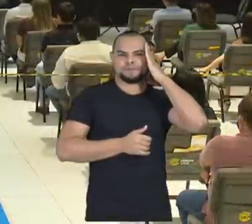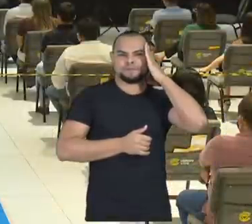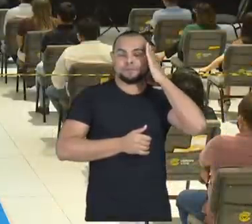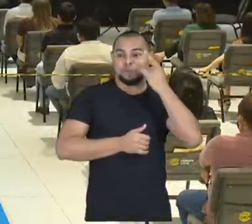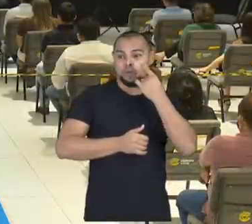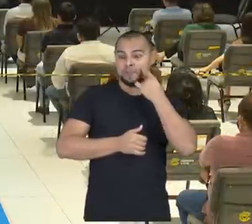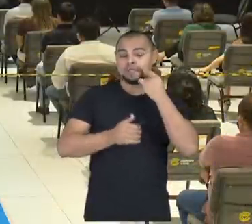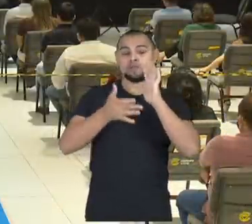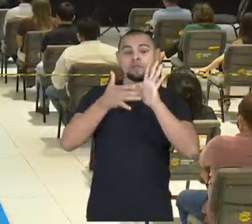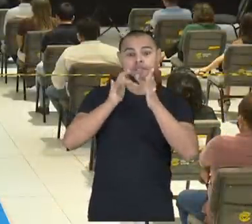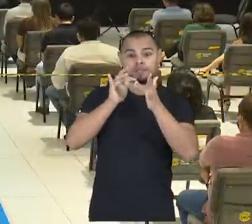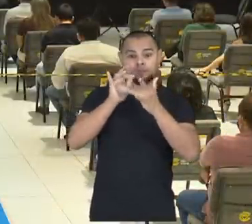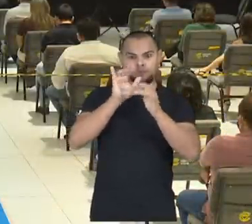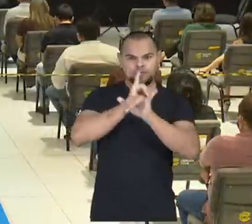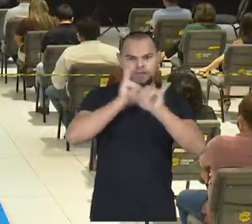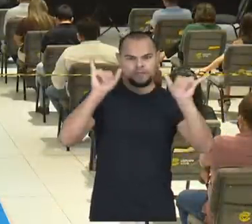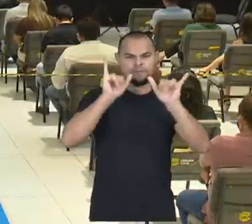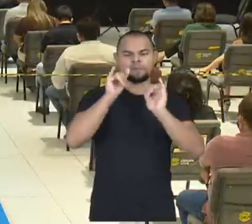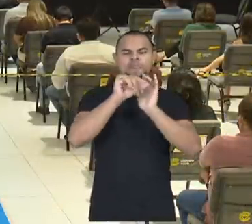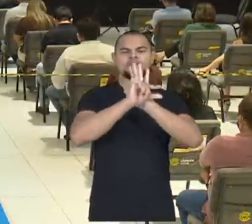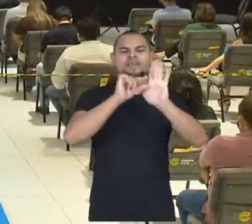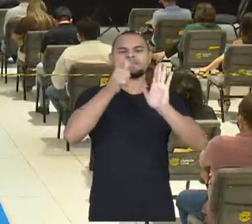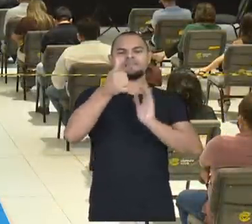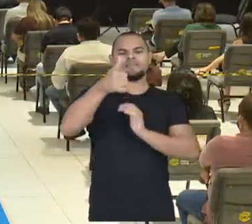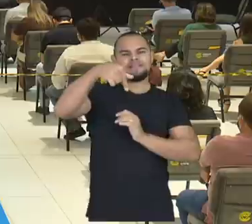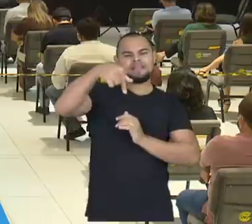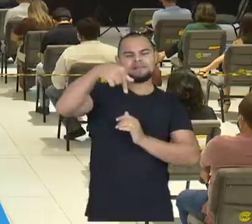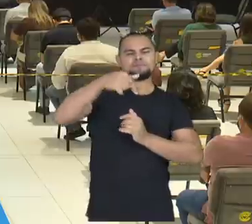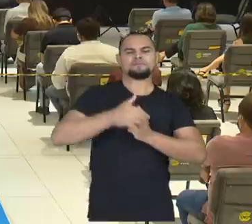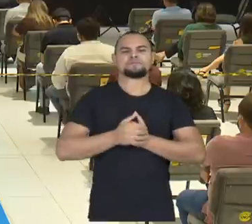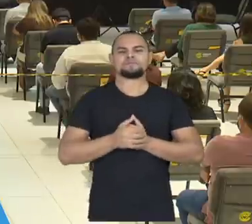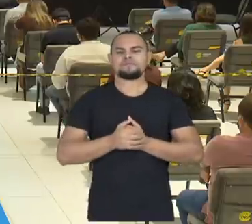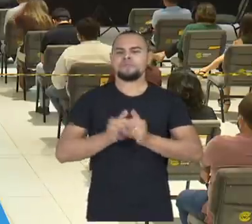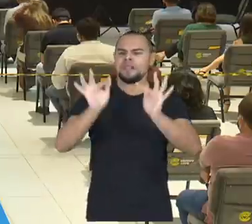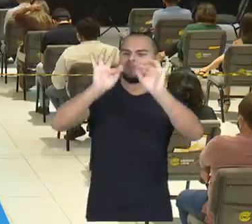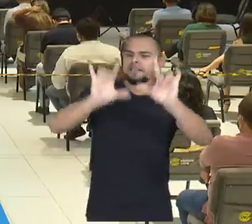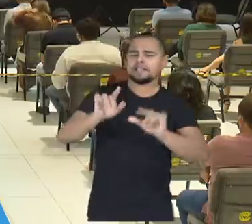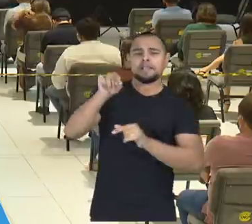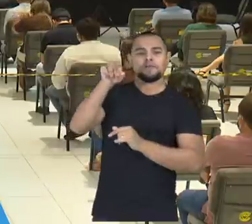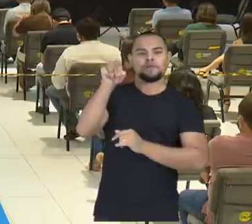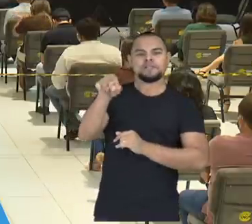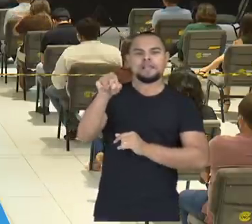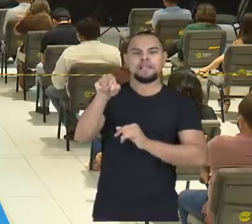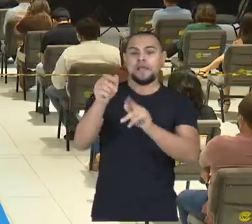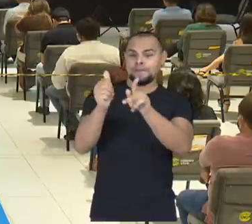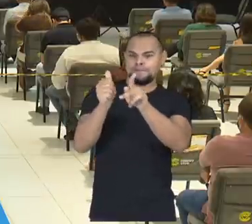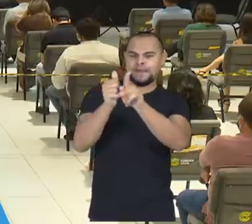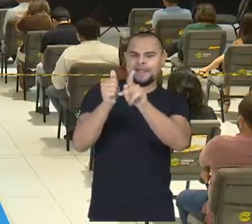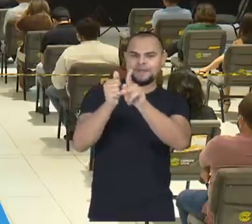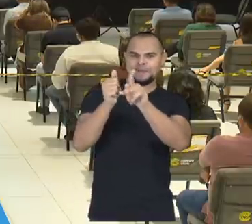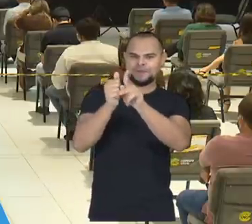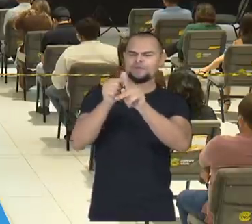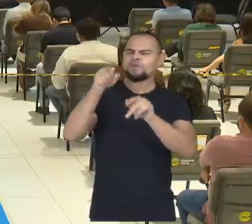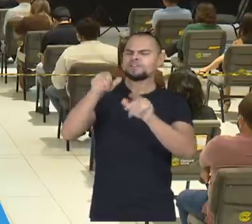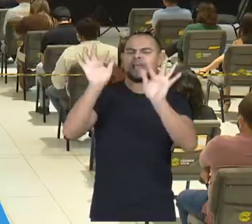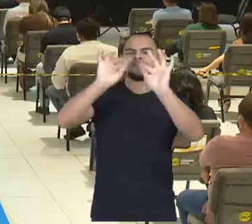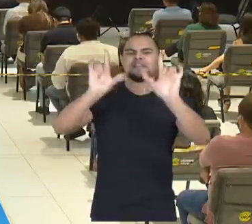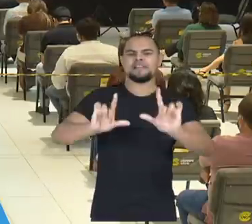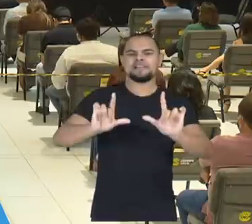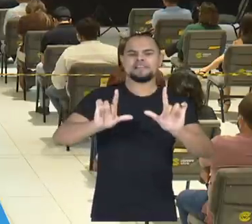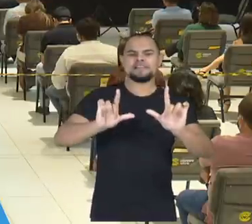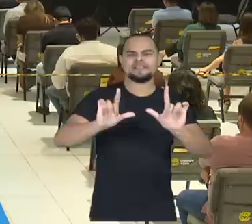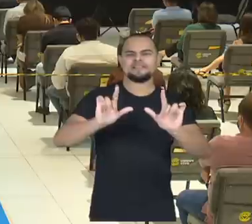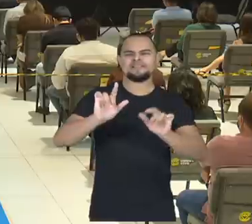que Jesus diz. Verso 17. Feliz é você, Simão. Em algumas traduções tem